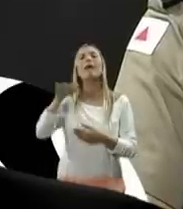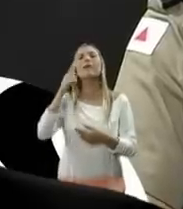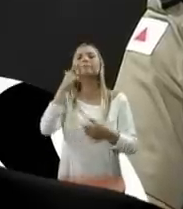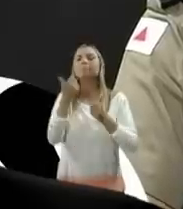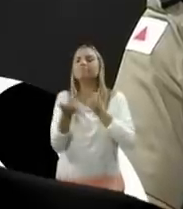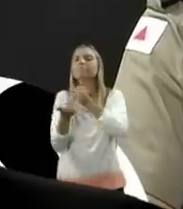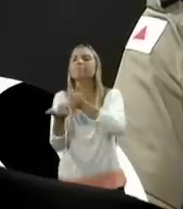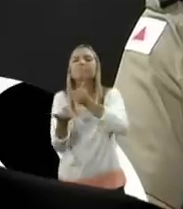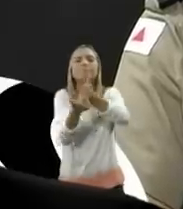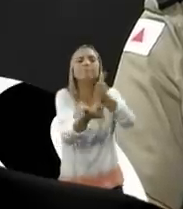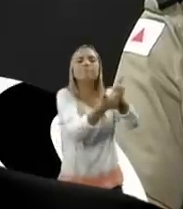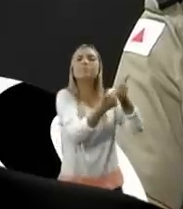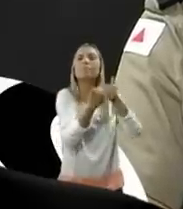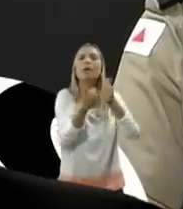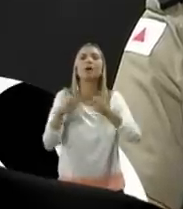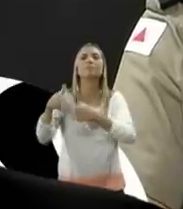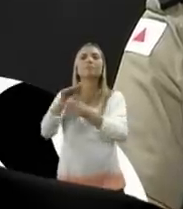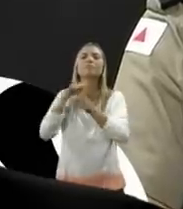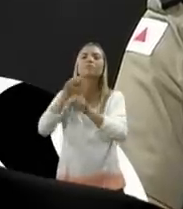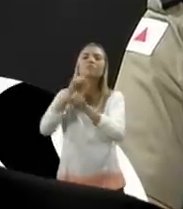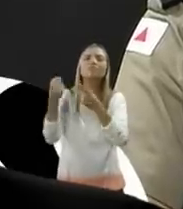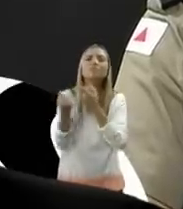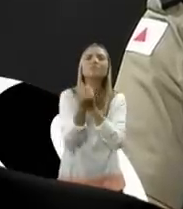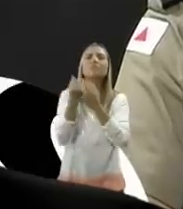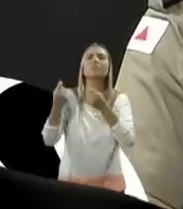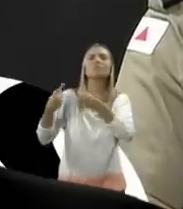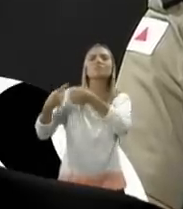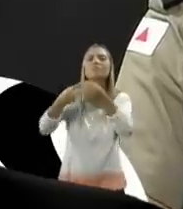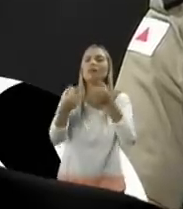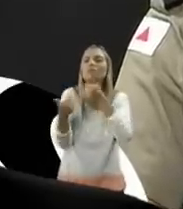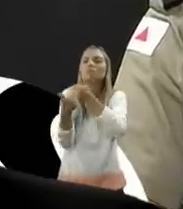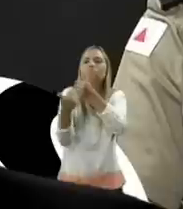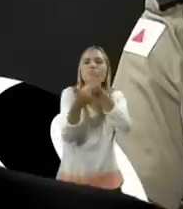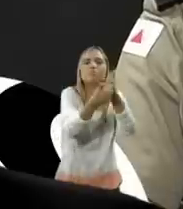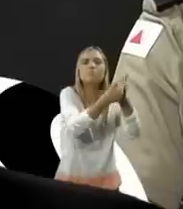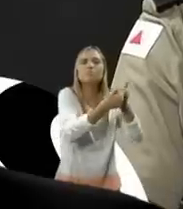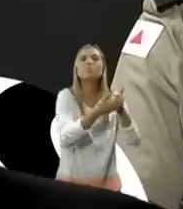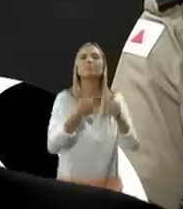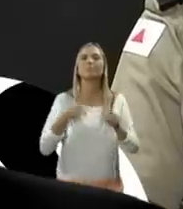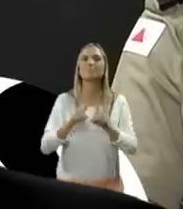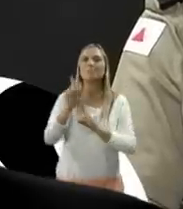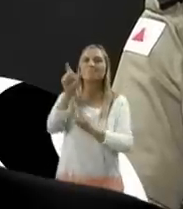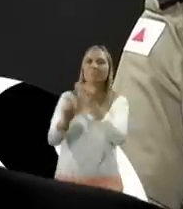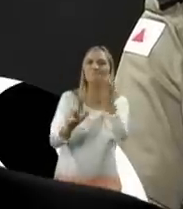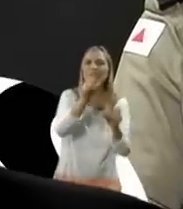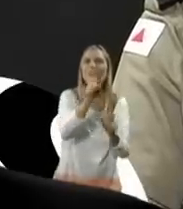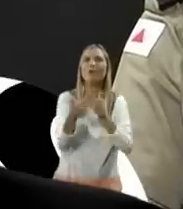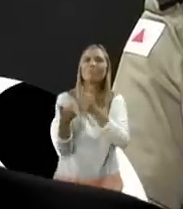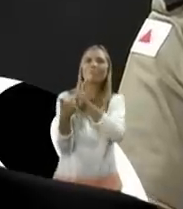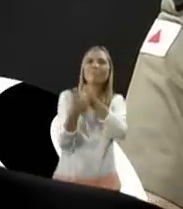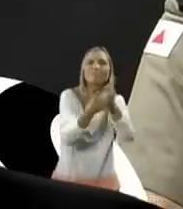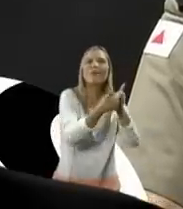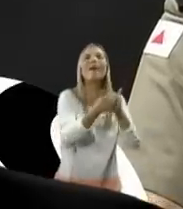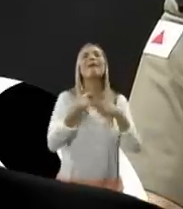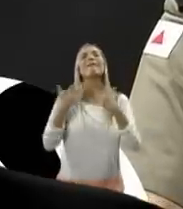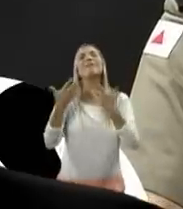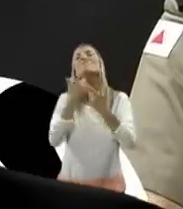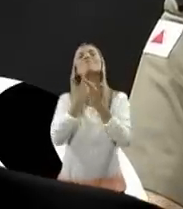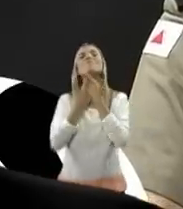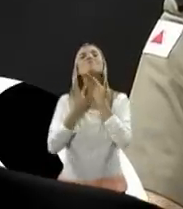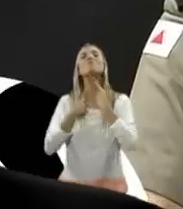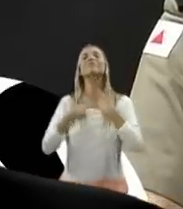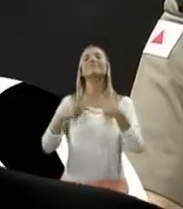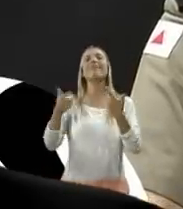proximidade com a comunidade, né? A orientação à comunidade, a detecção dos seus anseios, a